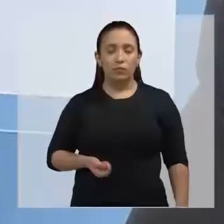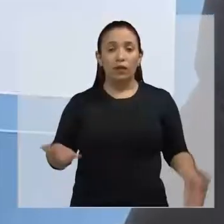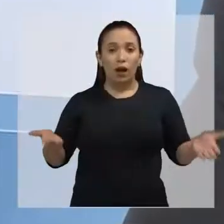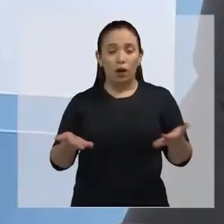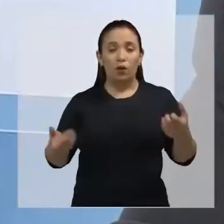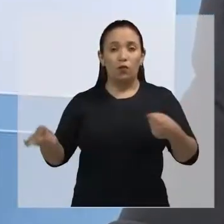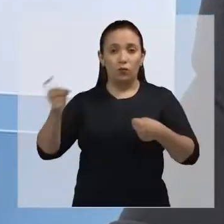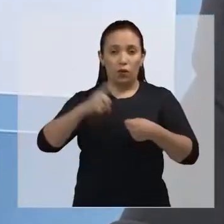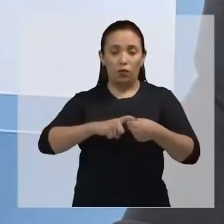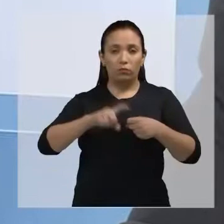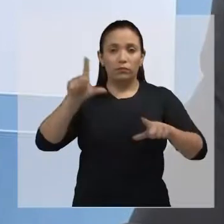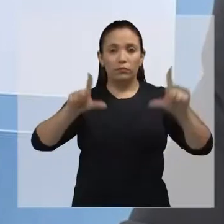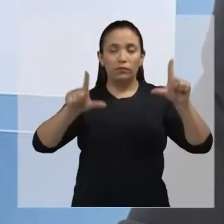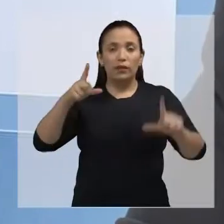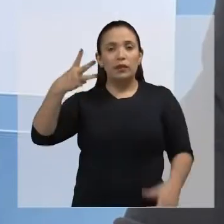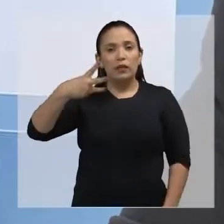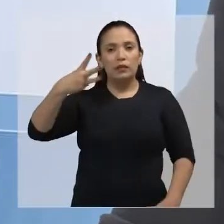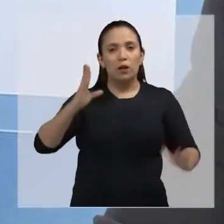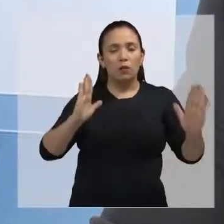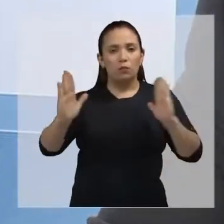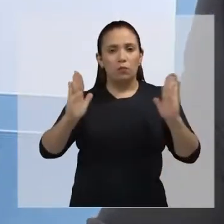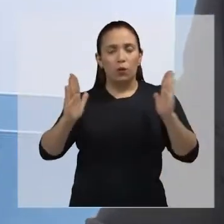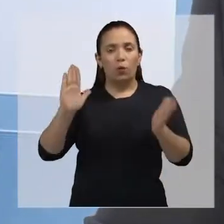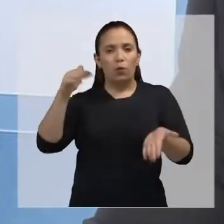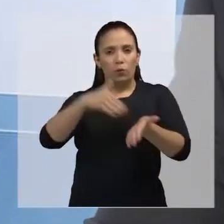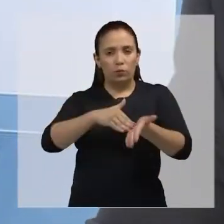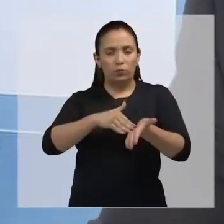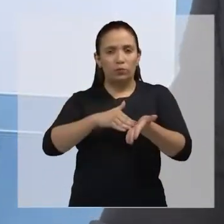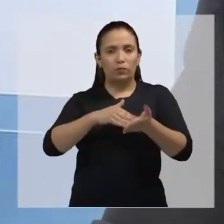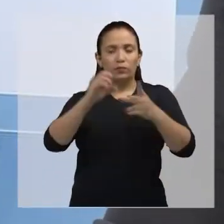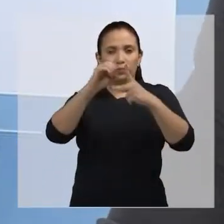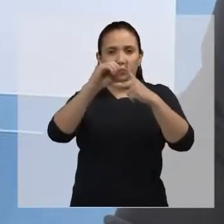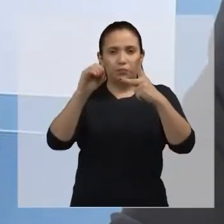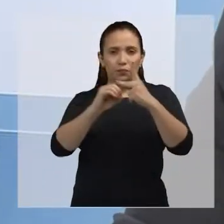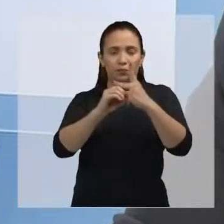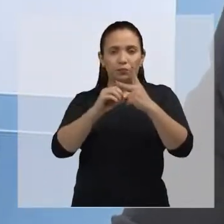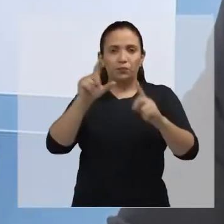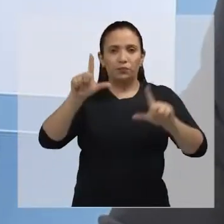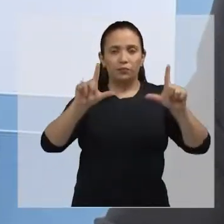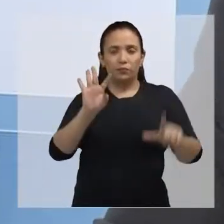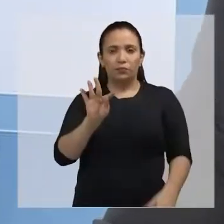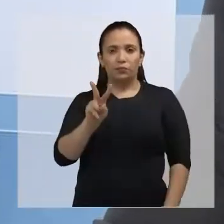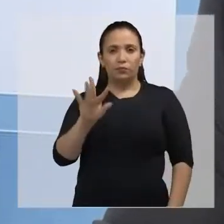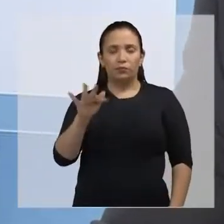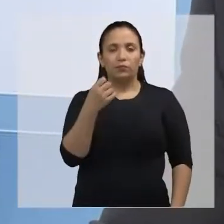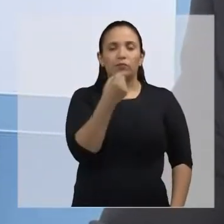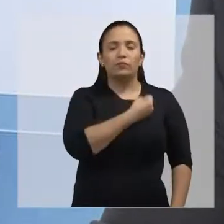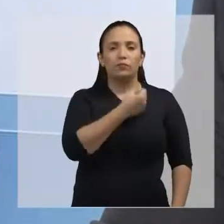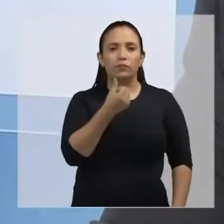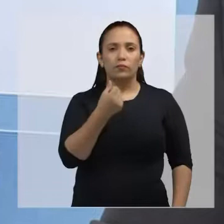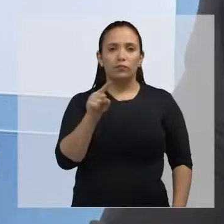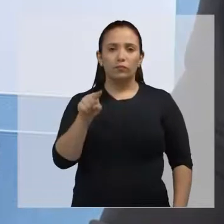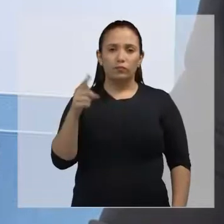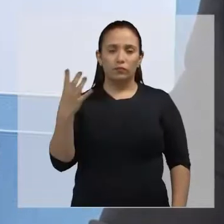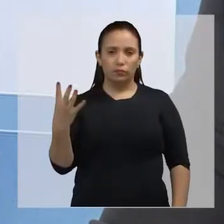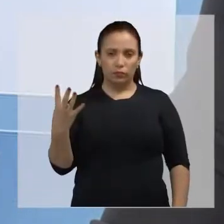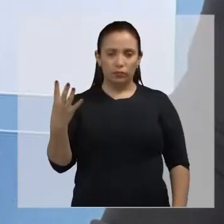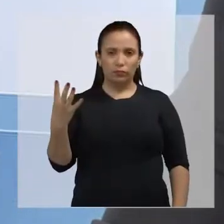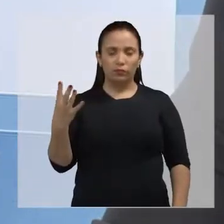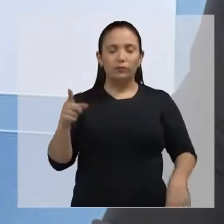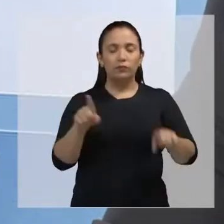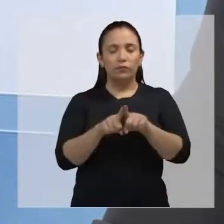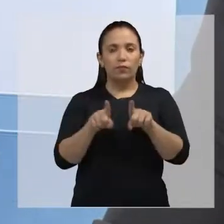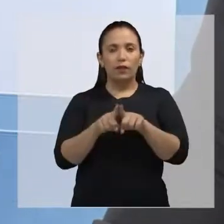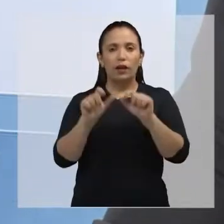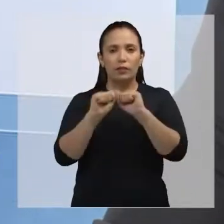Estamos de volta com o terceiro e último bloco do seu programa Pela Ordem, na sua TV Fortaleza, canal 61.4, na sua